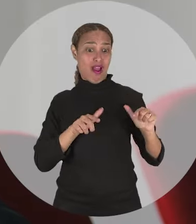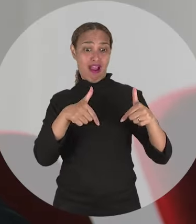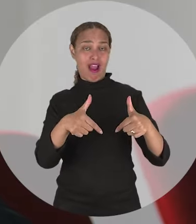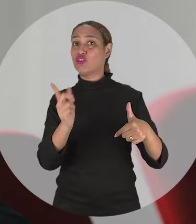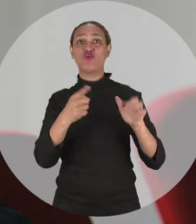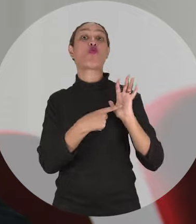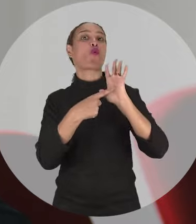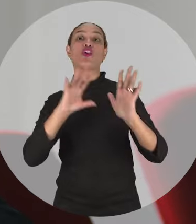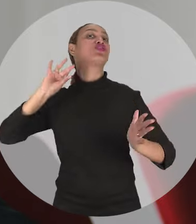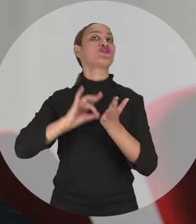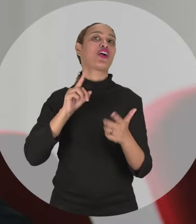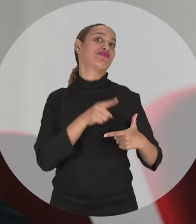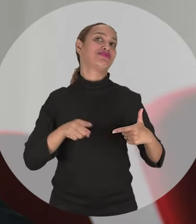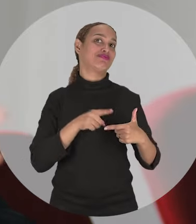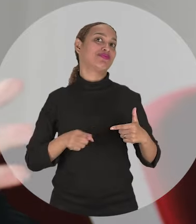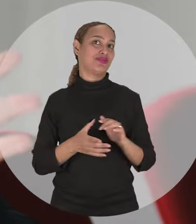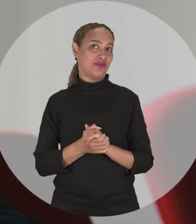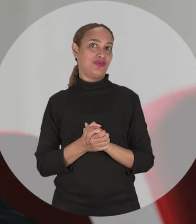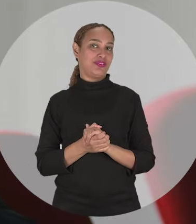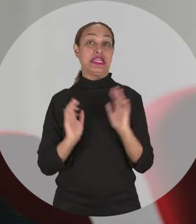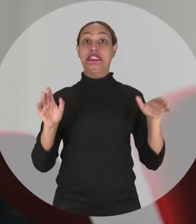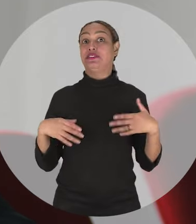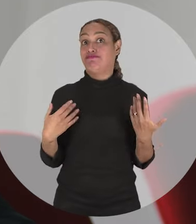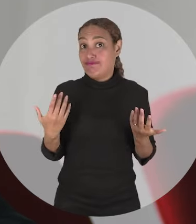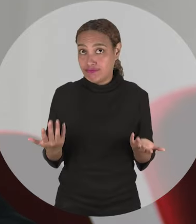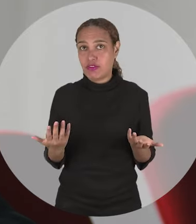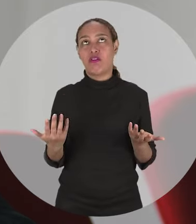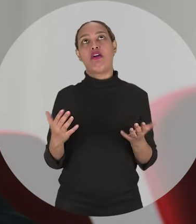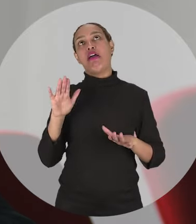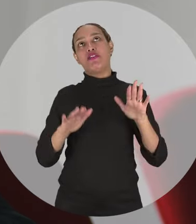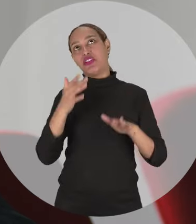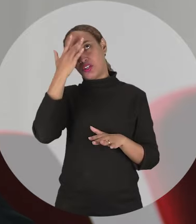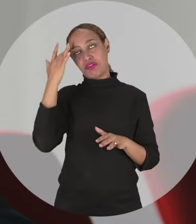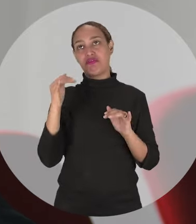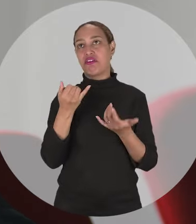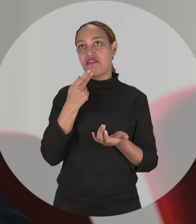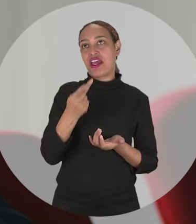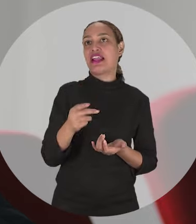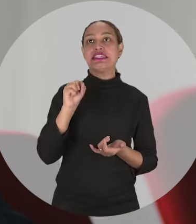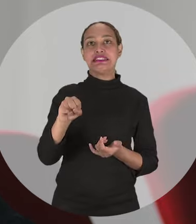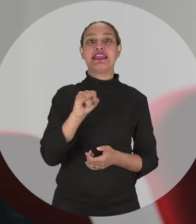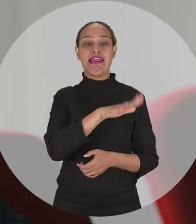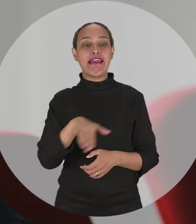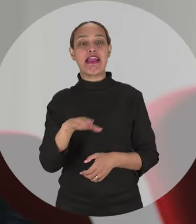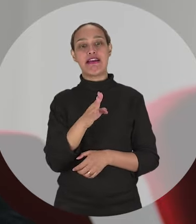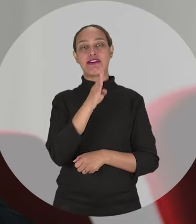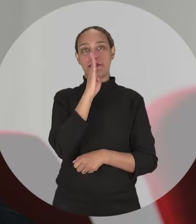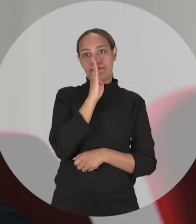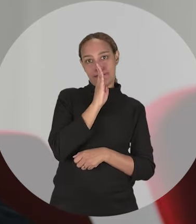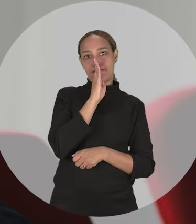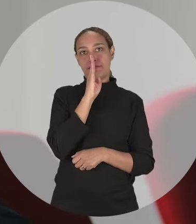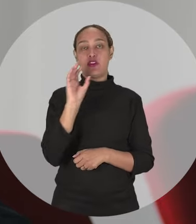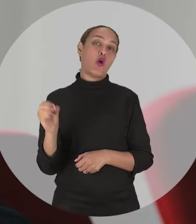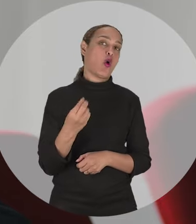problema. Então, se diz normalmente que as crianças, quando ficam muito